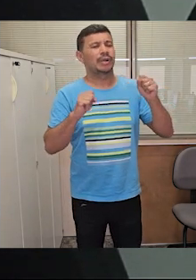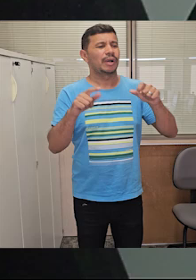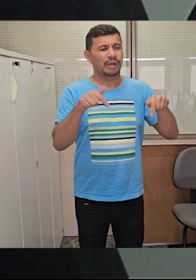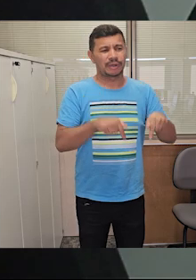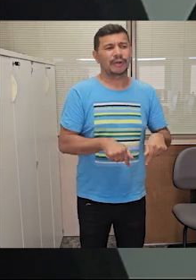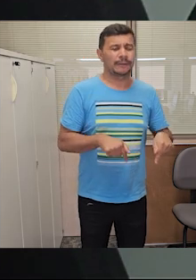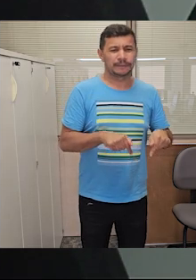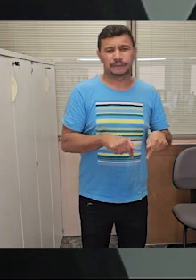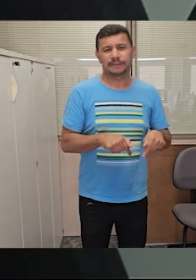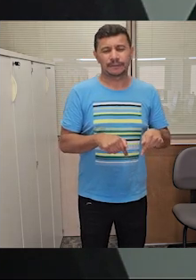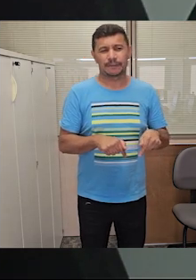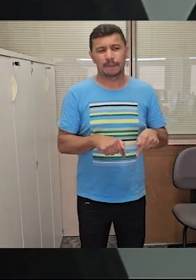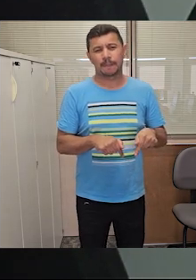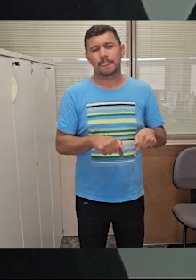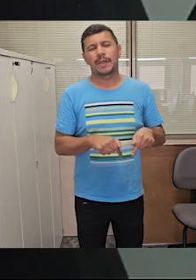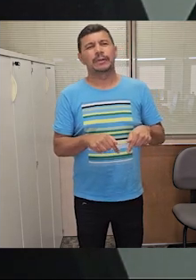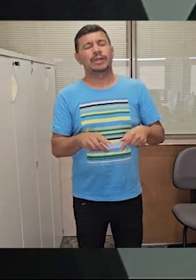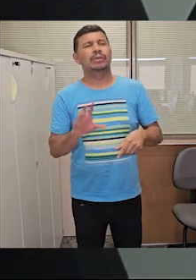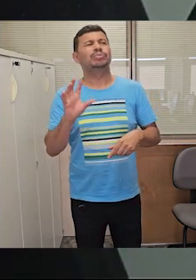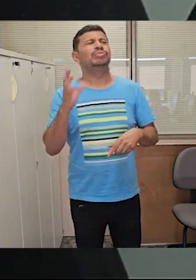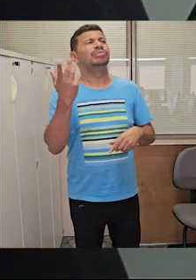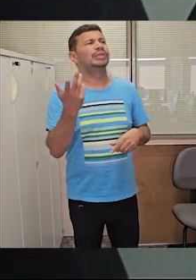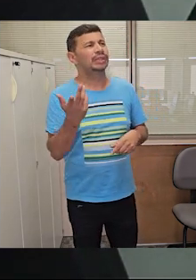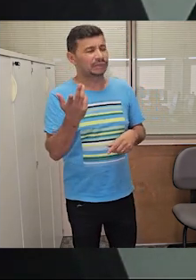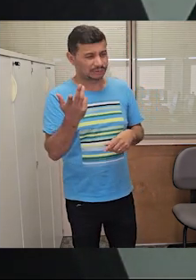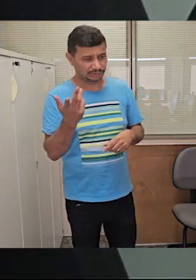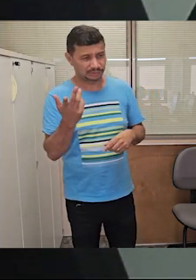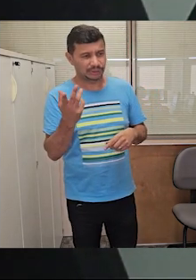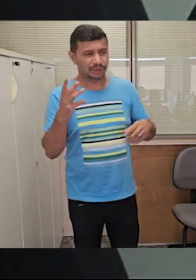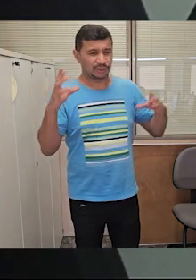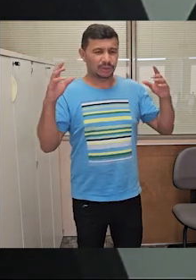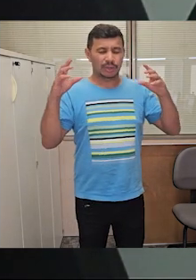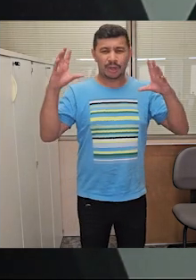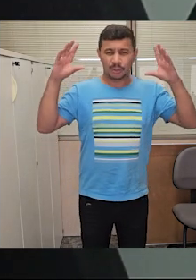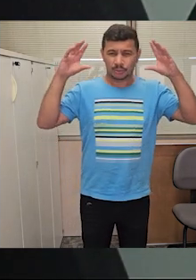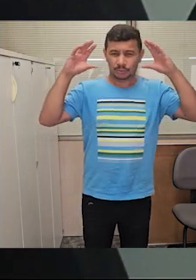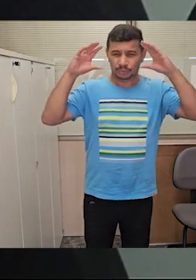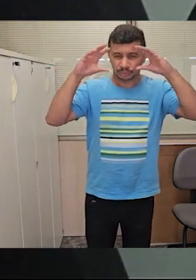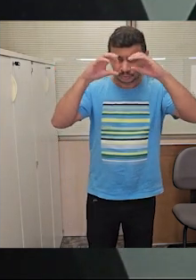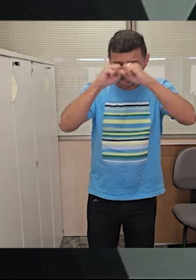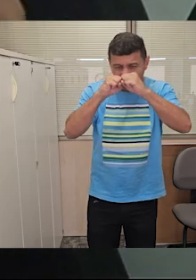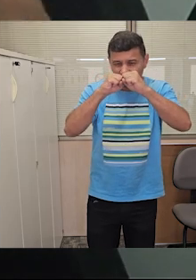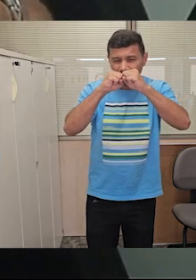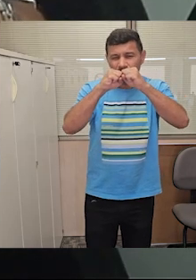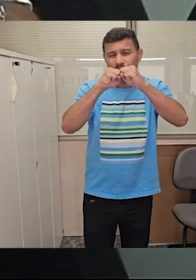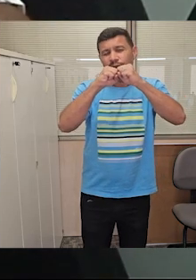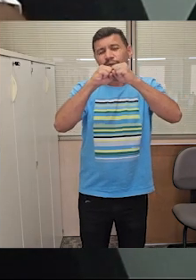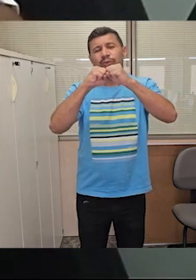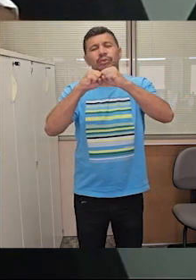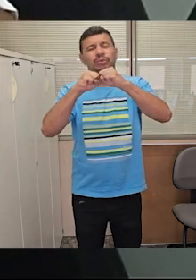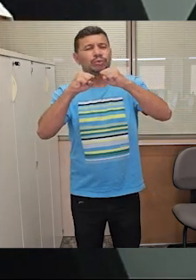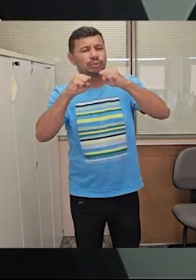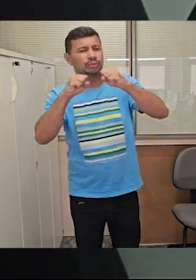E aí, bom, o que aconteceu foi desligar a energia para apagar as